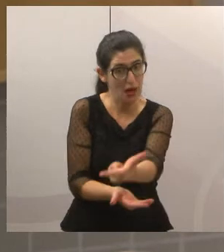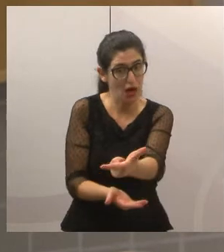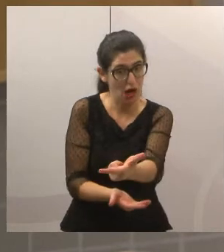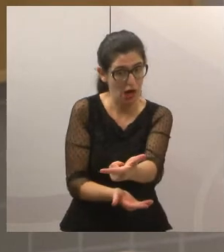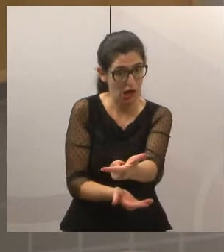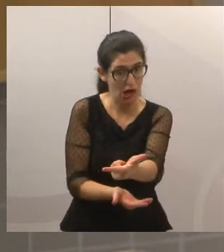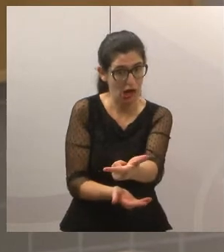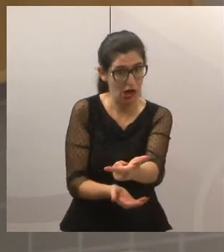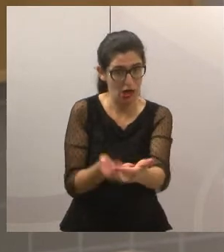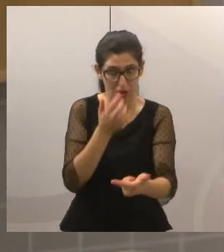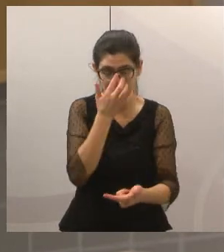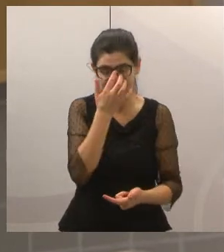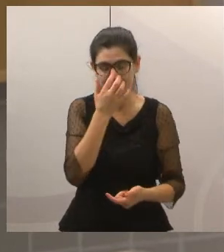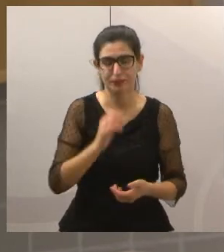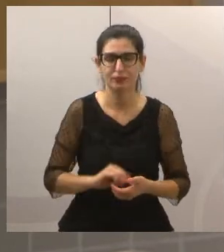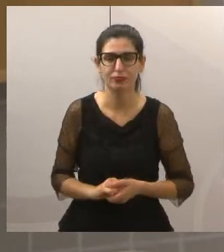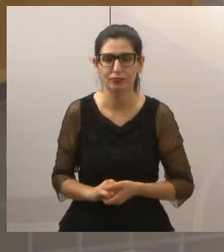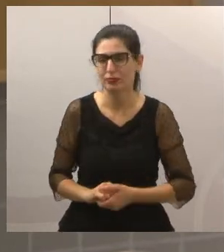comportar essas duas,